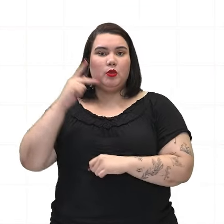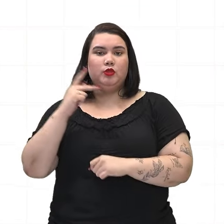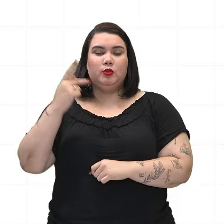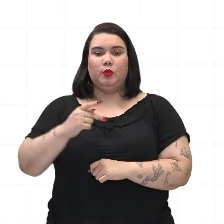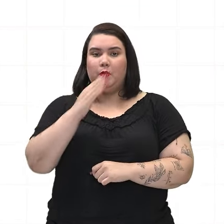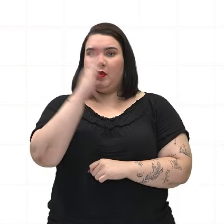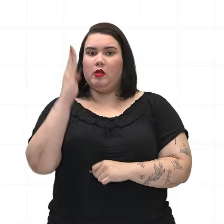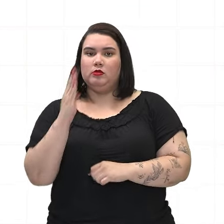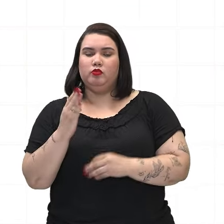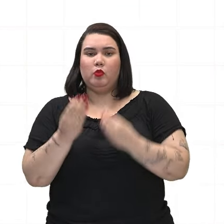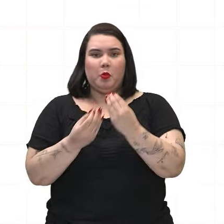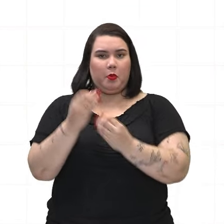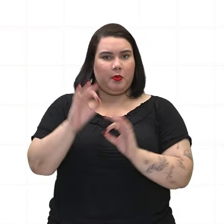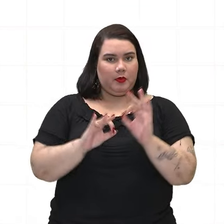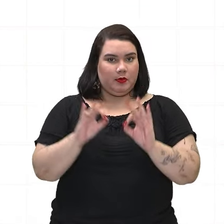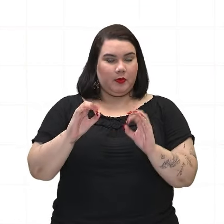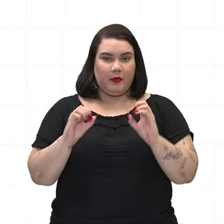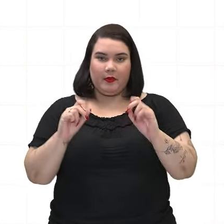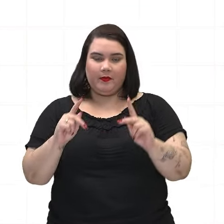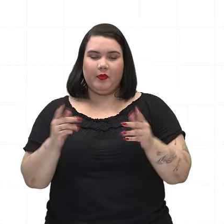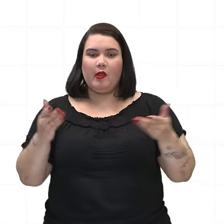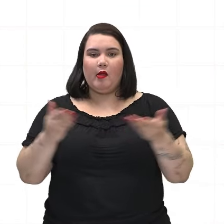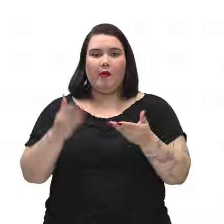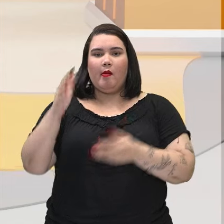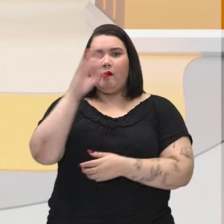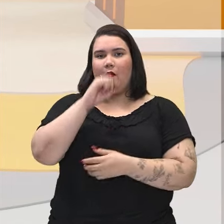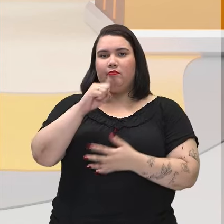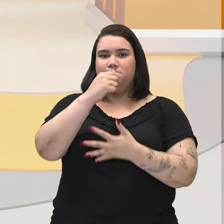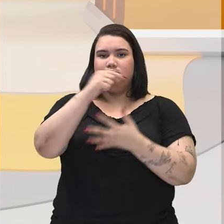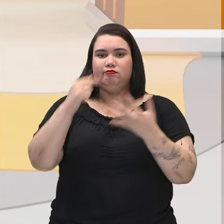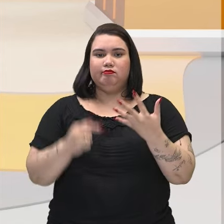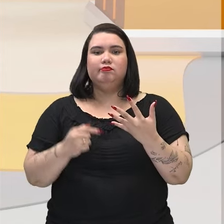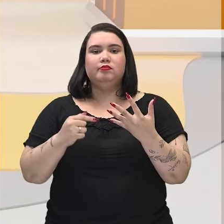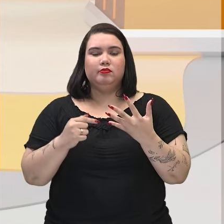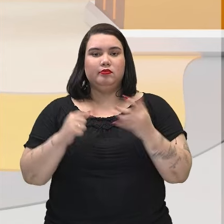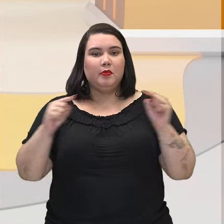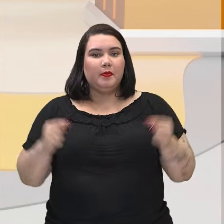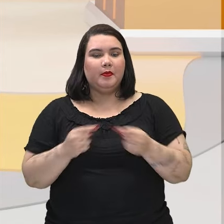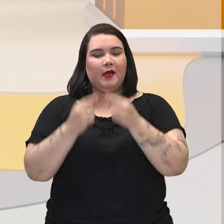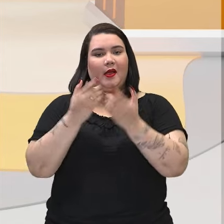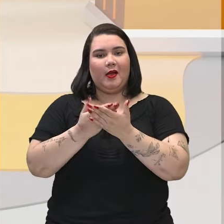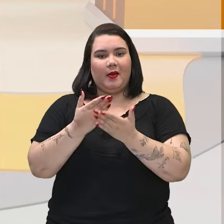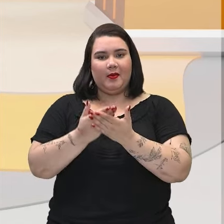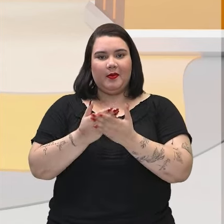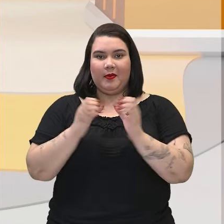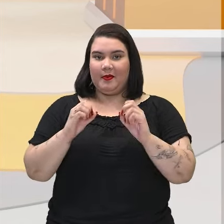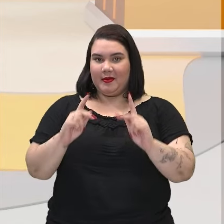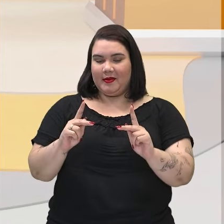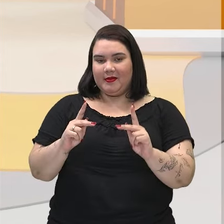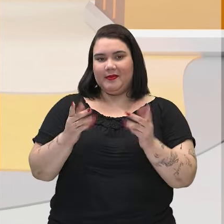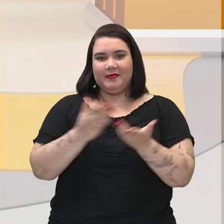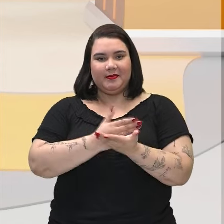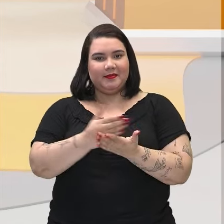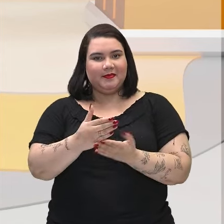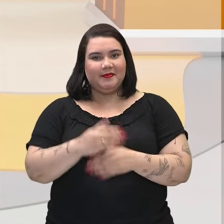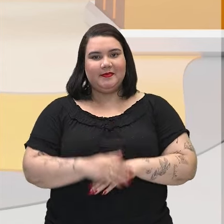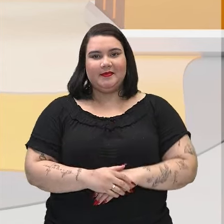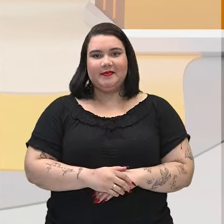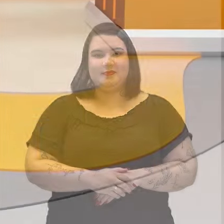Então, vamos verificar o que elas têm em comum durante o andamento da nossa aula. Para isso, vamos